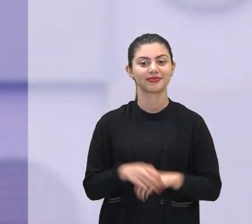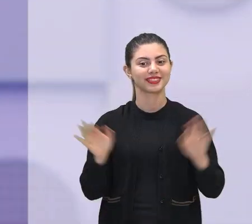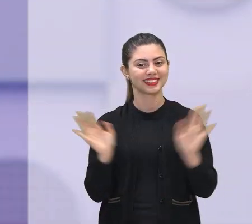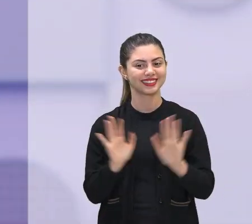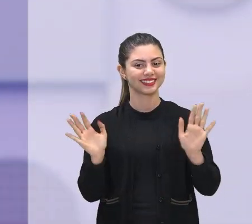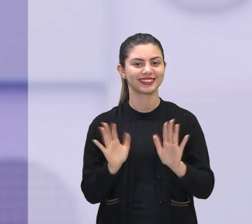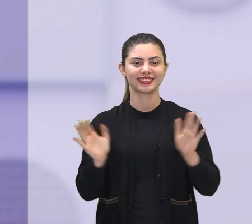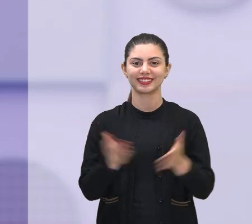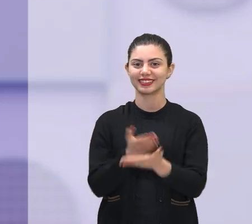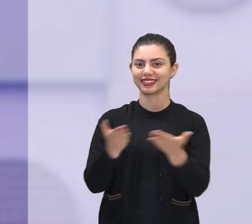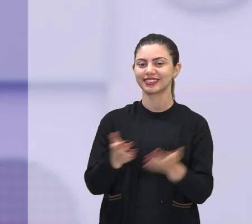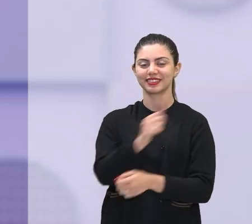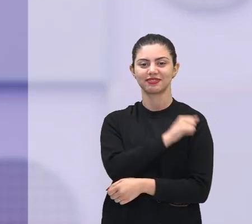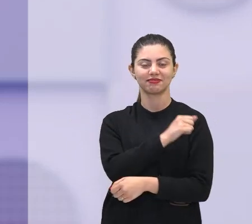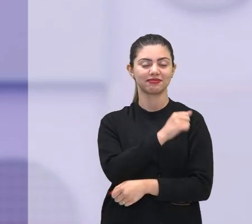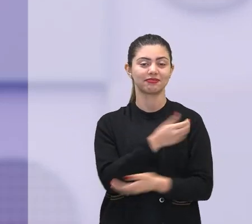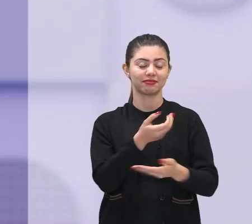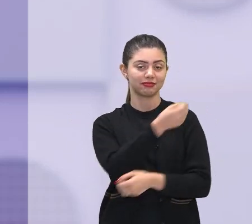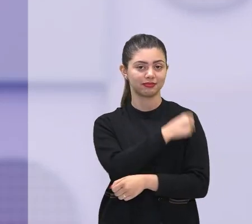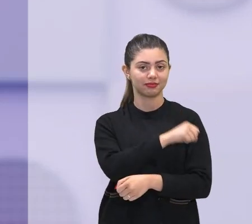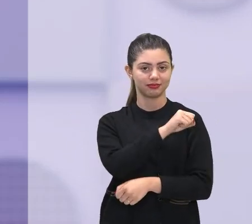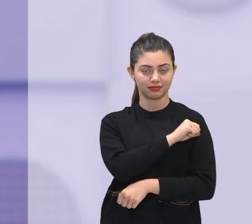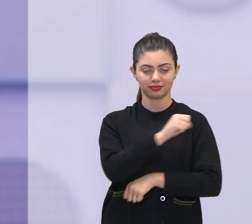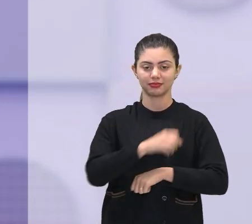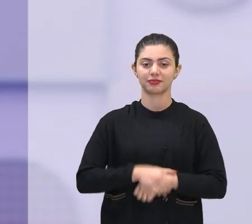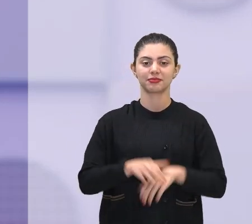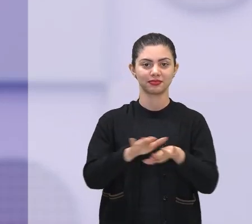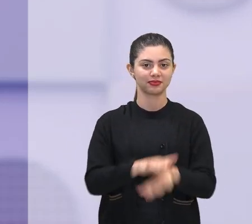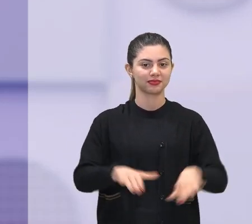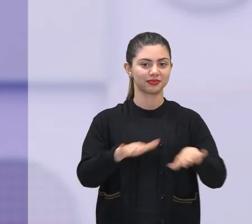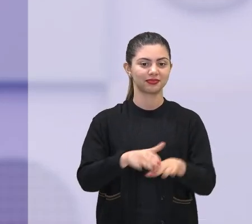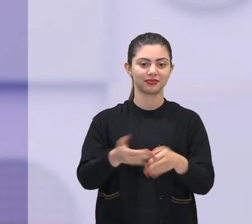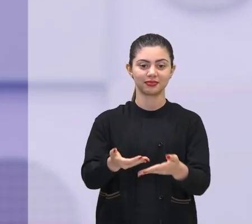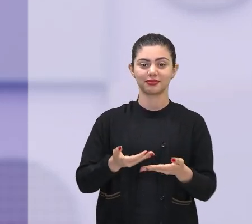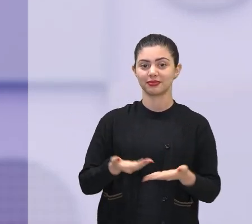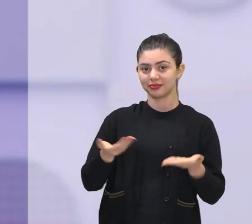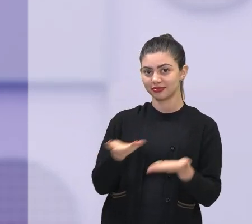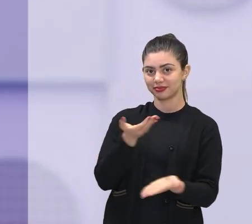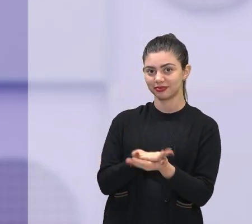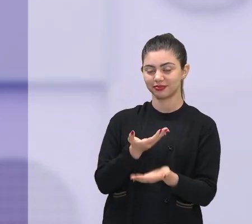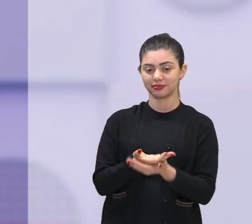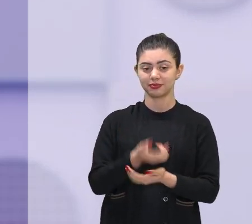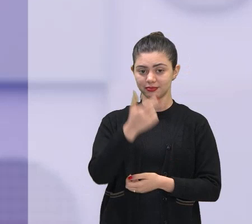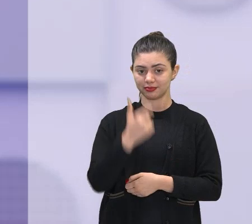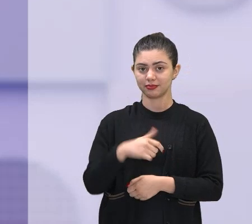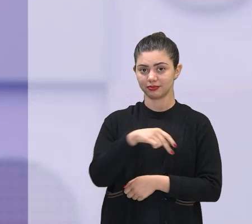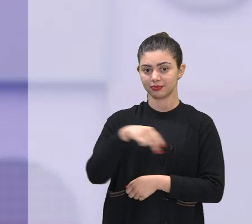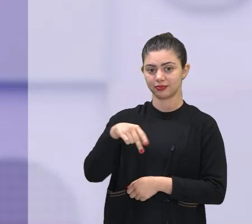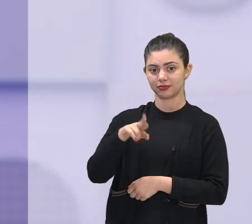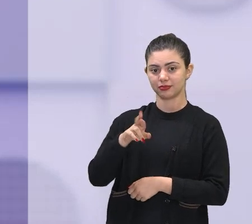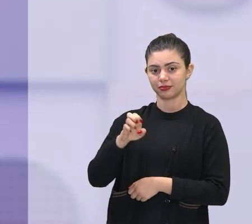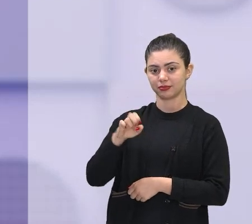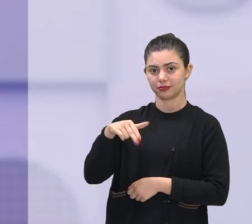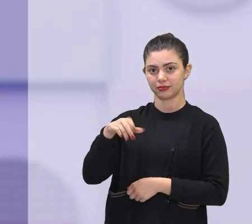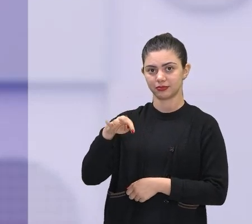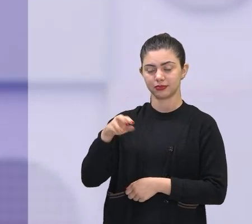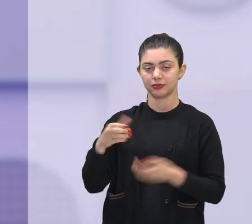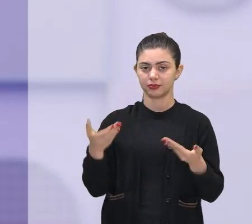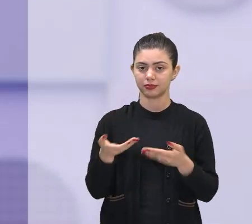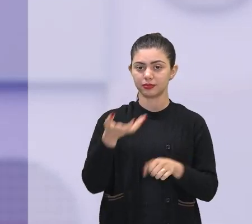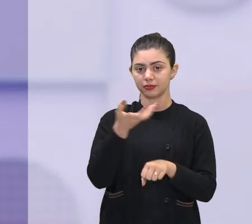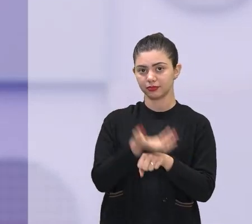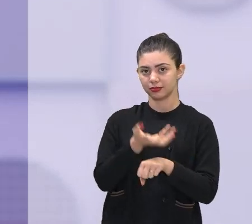Olá, alunos do 8º ano do Ensino Fundamental, sejam bem-vindos à nossa aula. Eu sou o professor Renato Souza, do